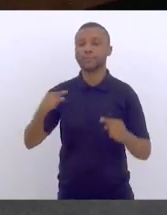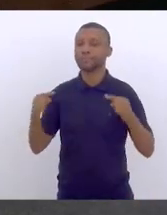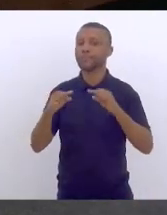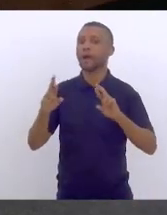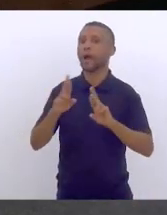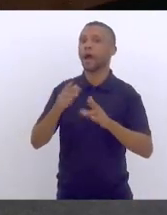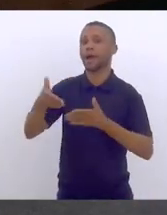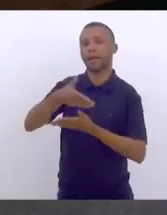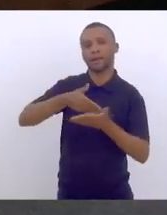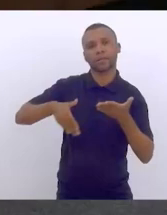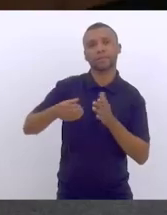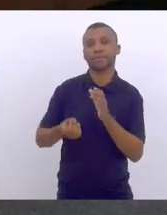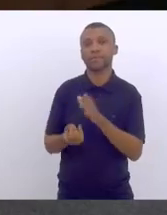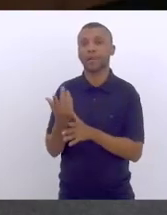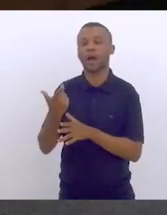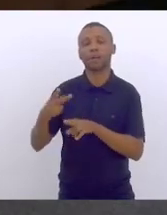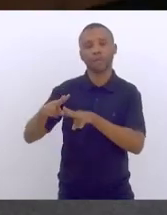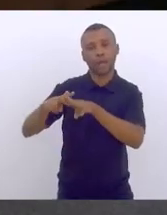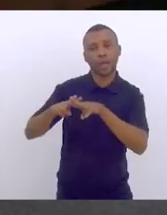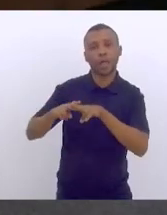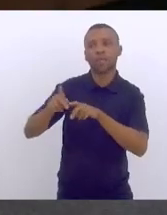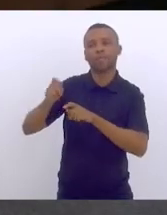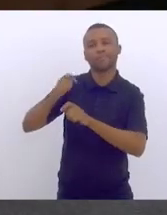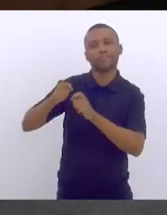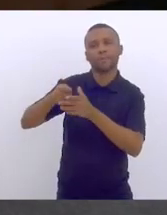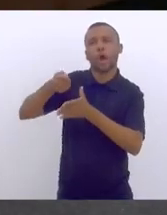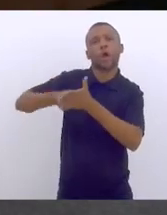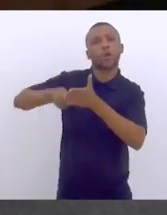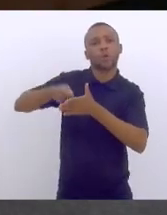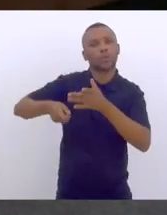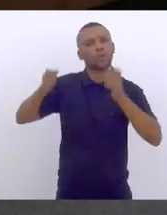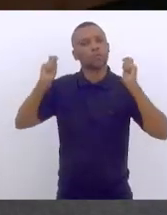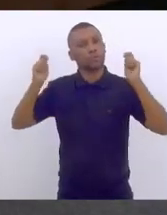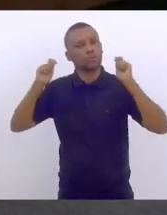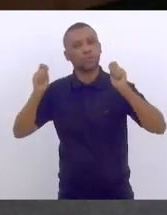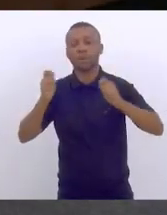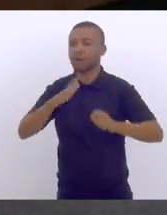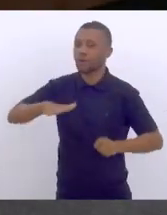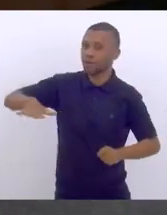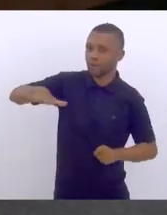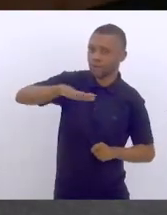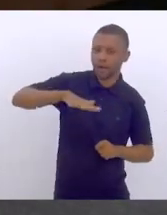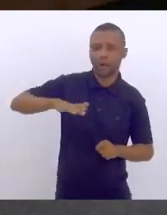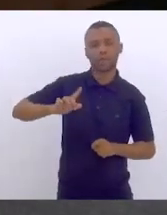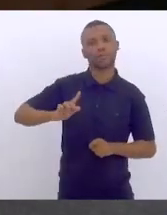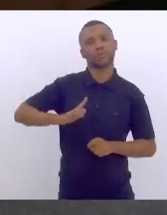Ficam criadas as casas do torcedor, espaços sob organização e gestão